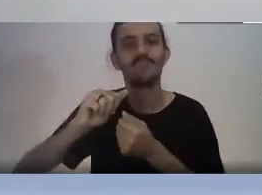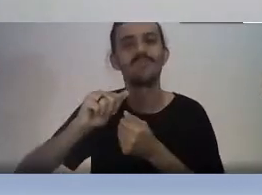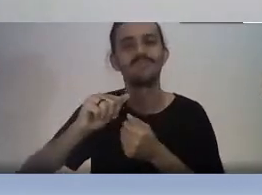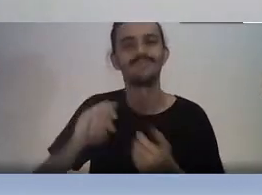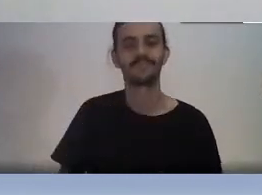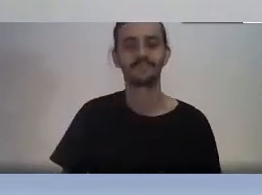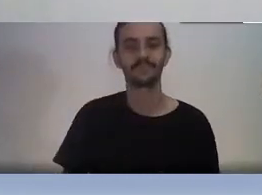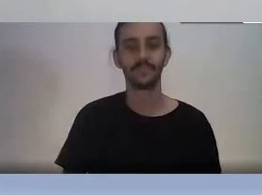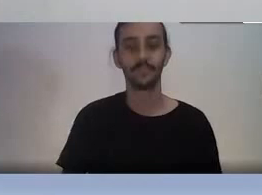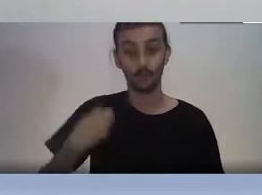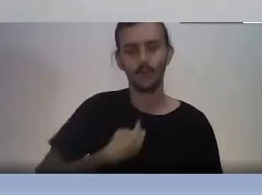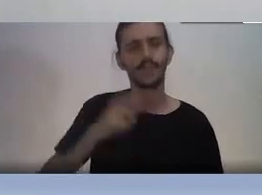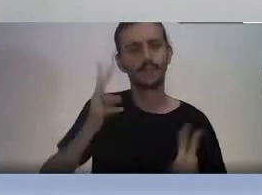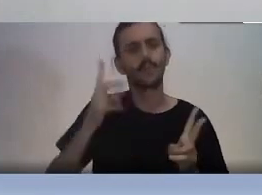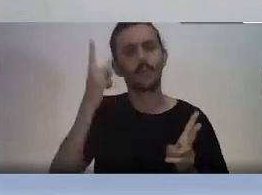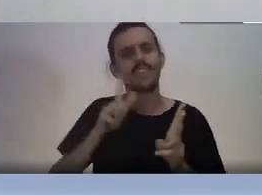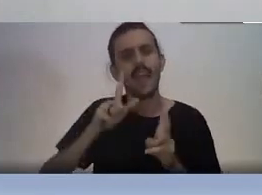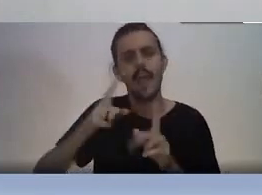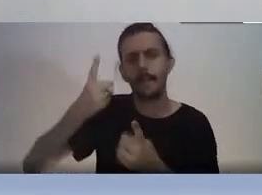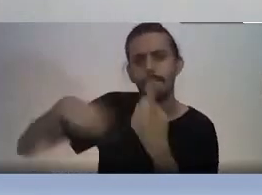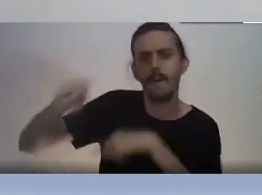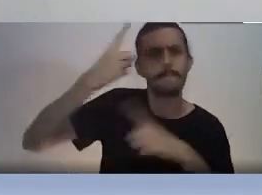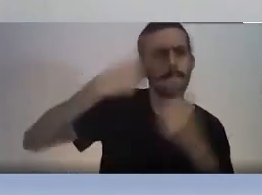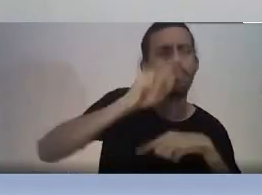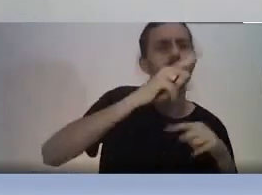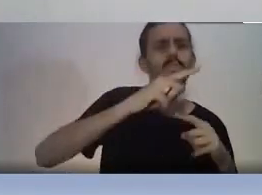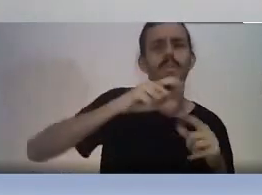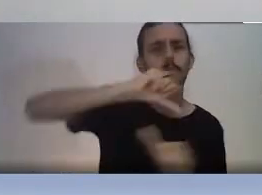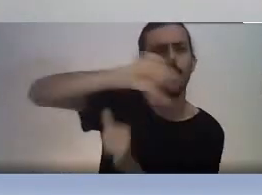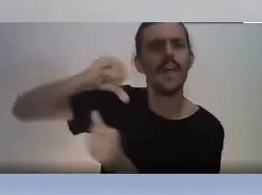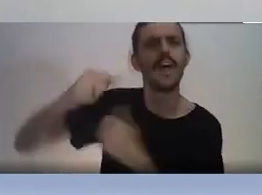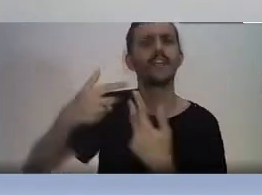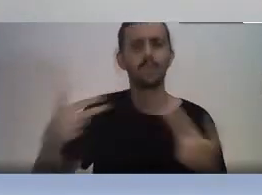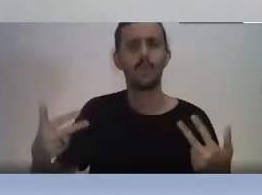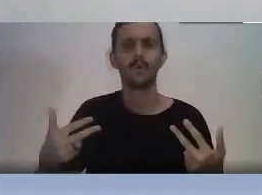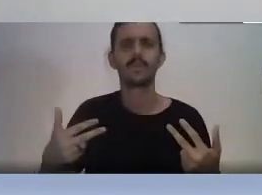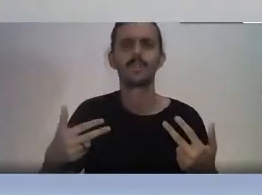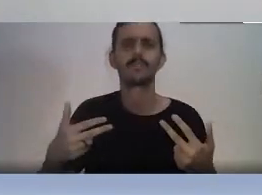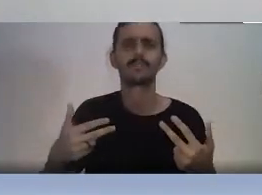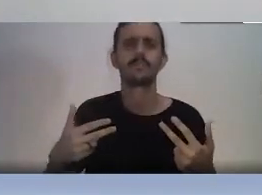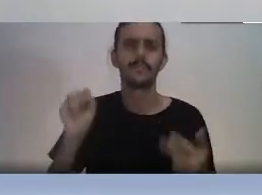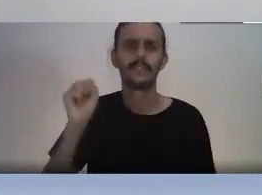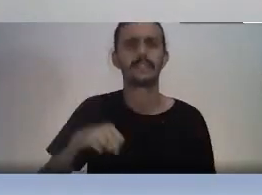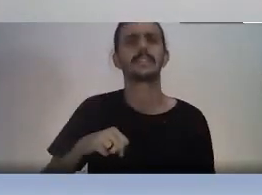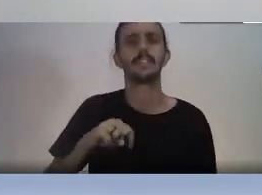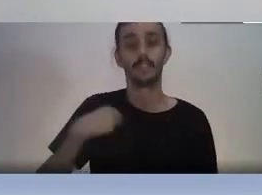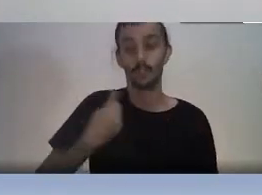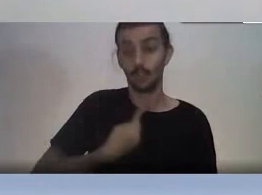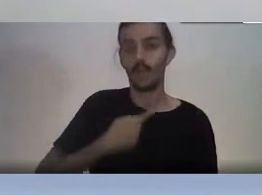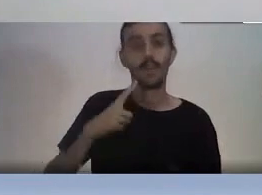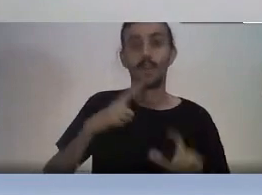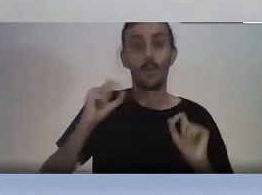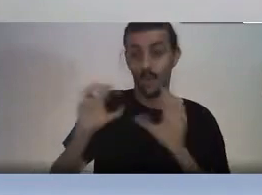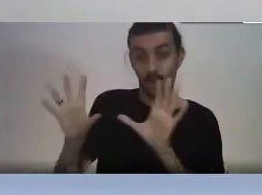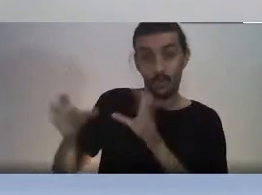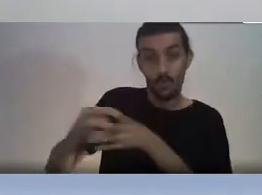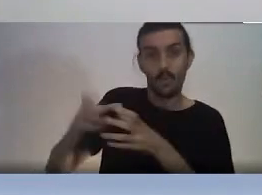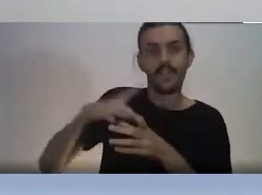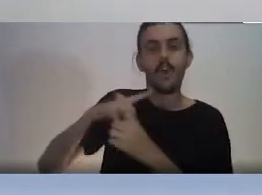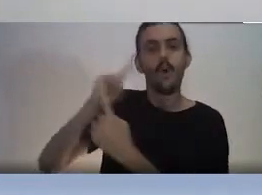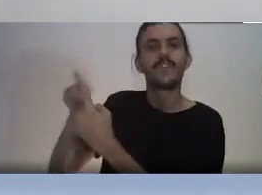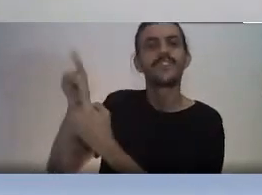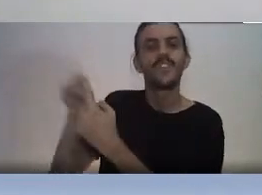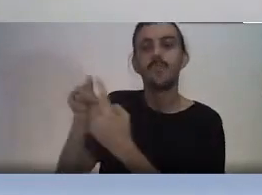contato que tivemos com outras pessoas. Ao mesmo tempo que dividíamos o mesmo objetivo, também dividimos histórias bem